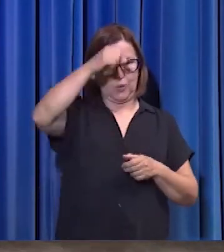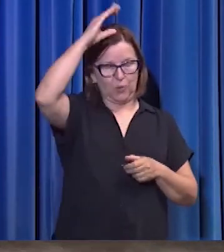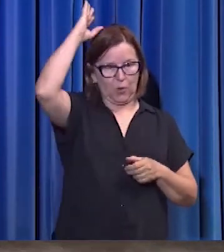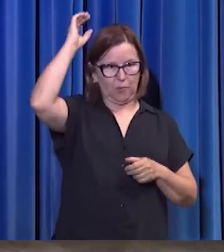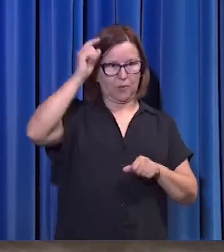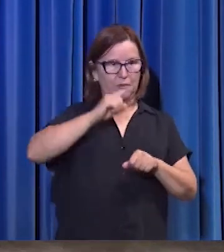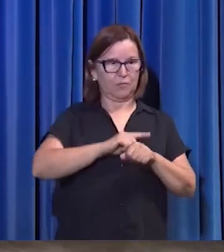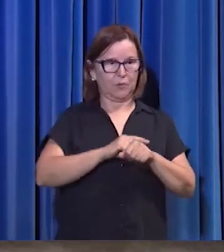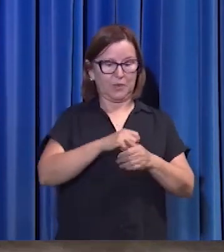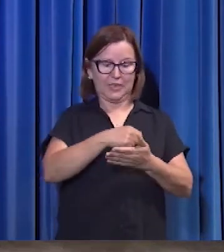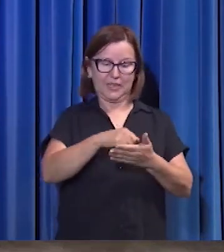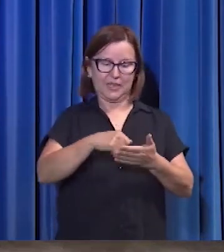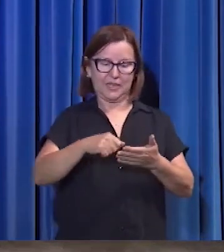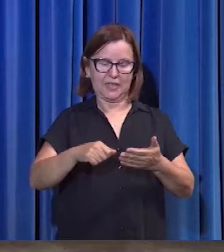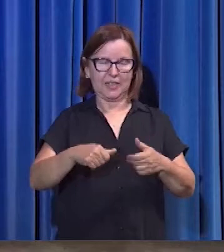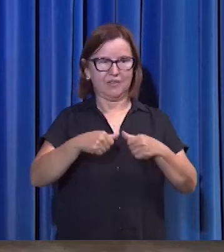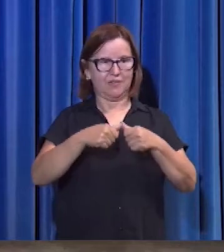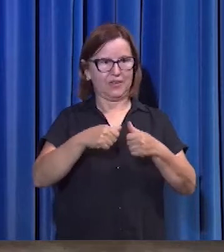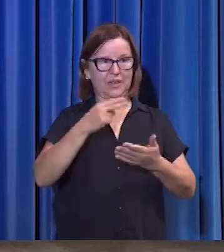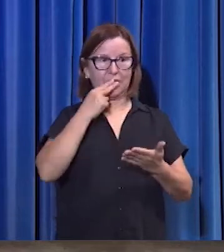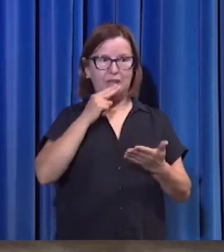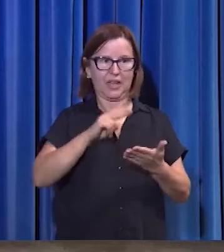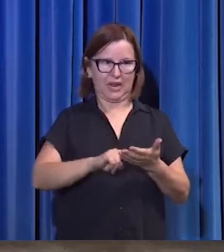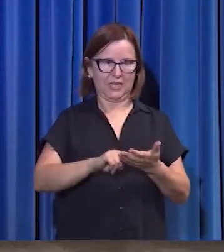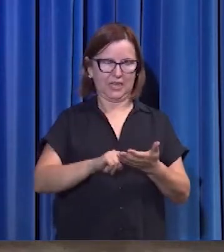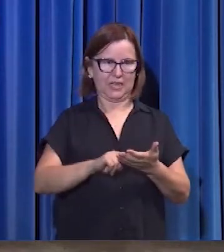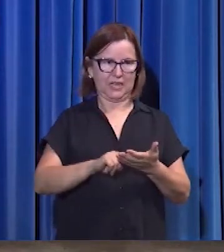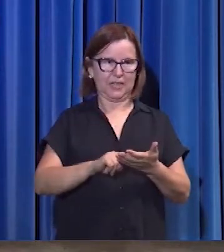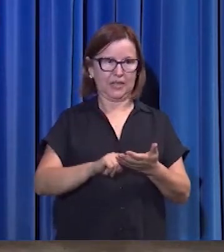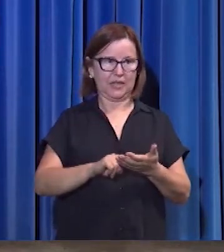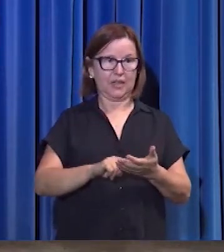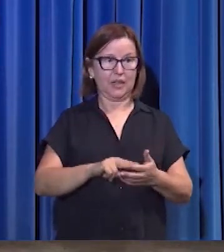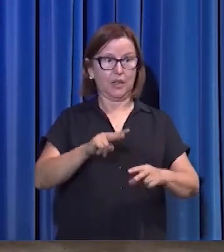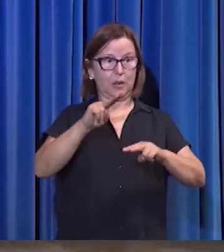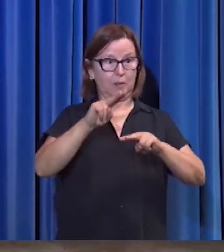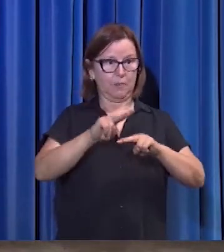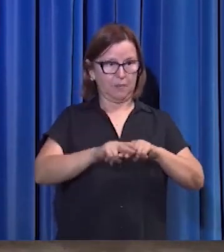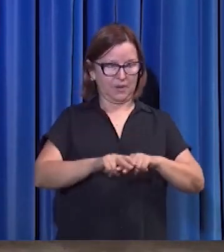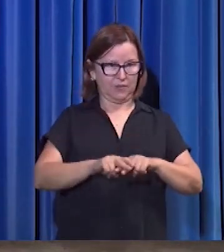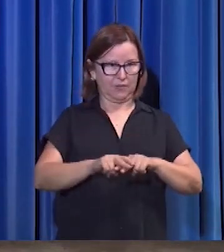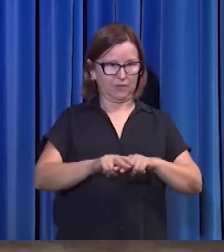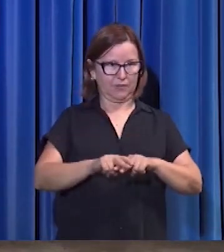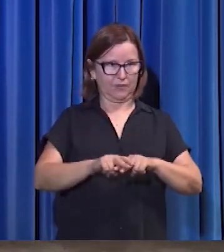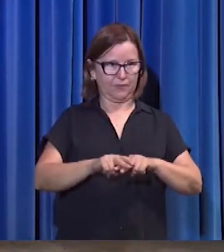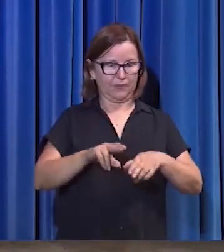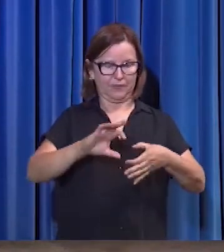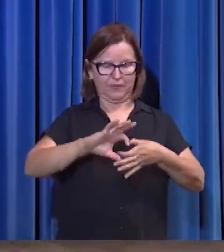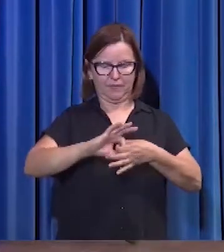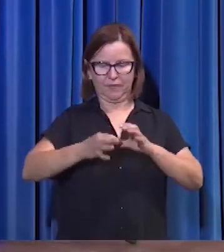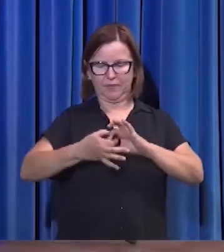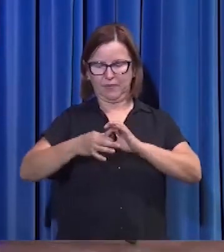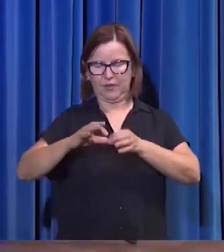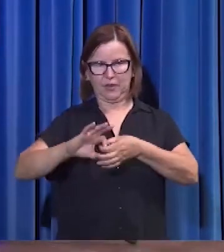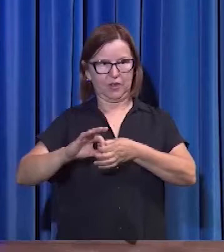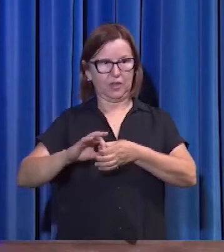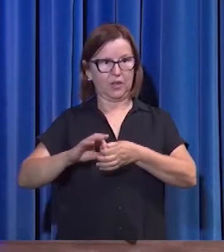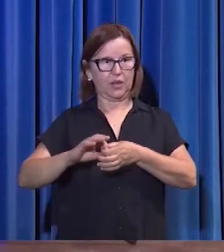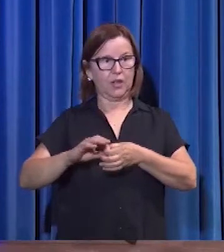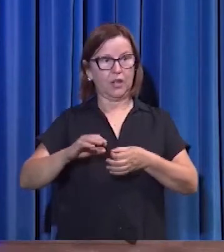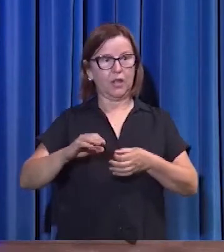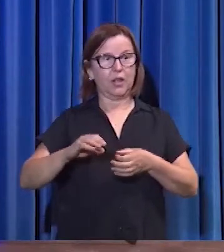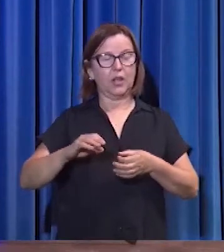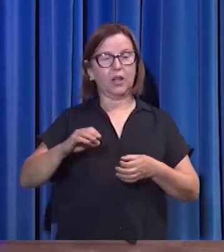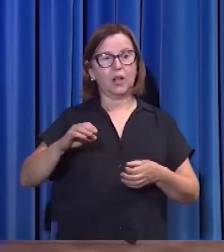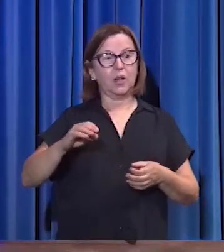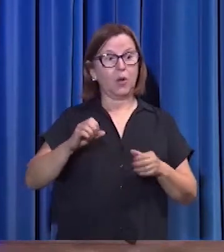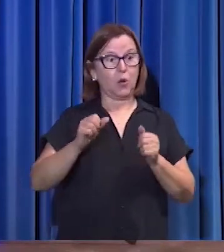carta. E ele estava amarrado, preso a um soldado, guardado por um soldado.